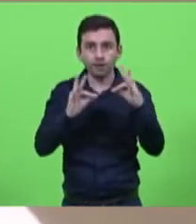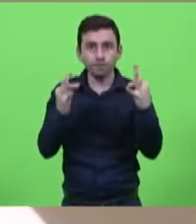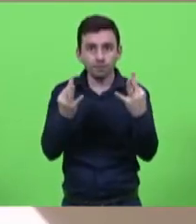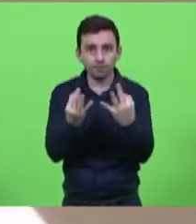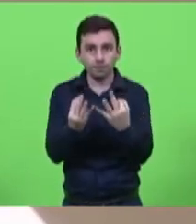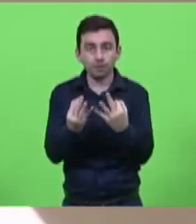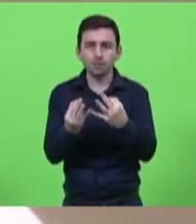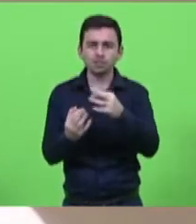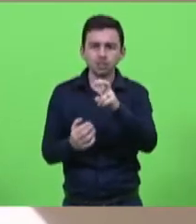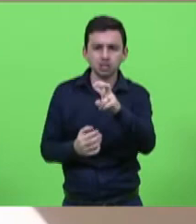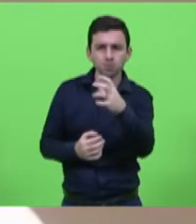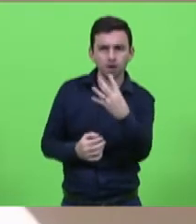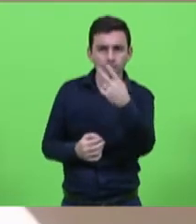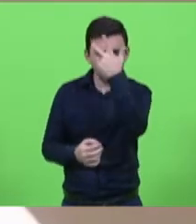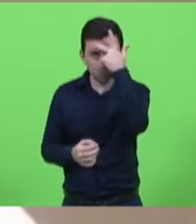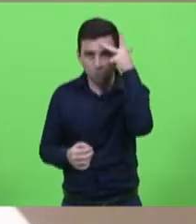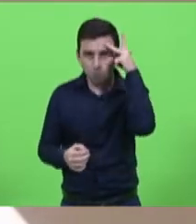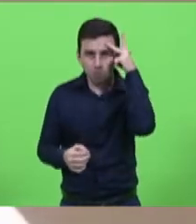4 ou 5 pessoas